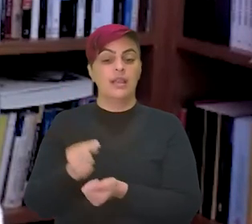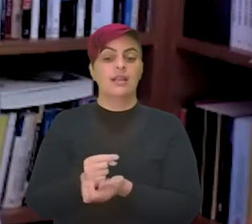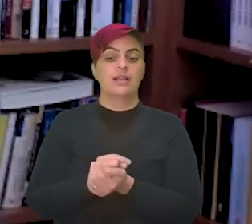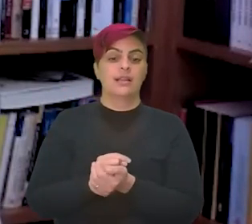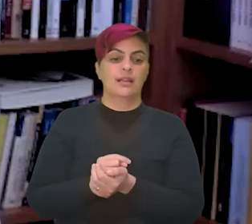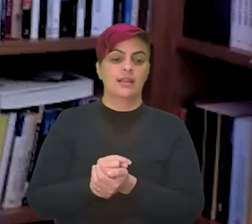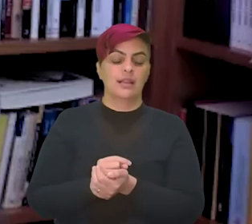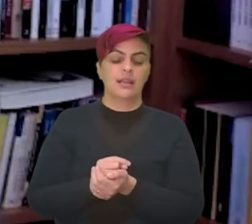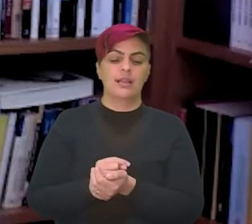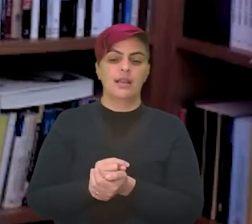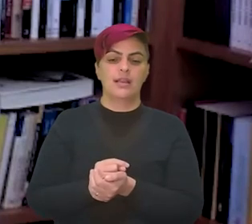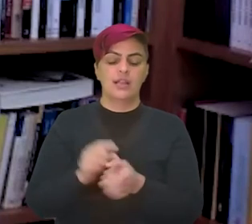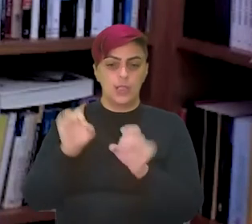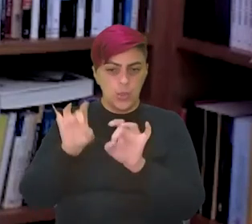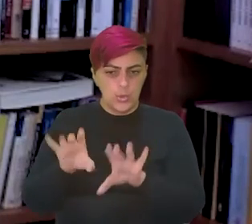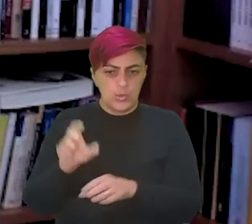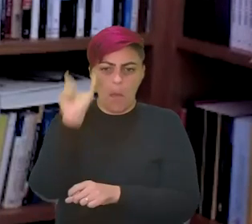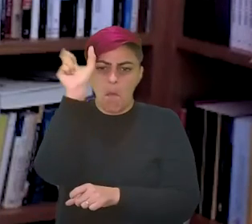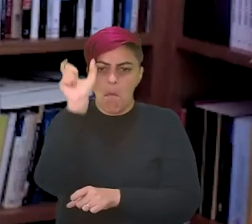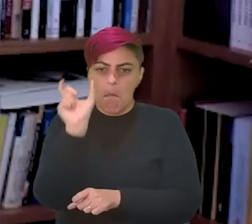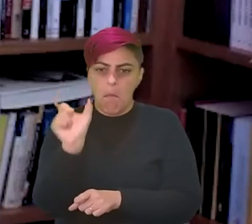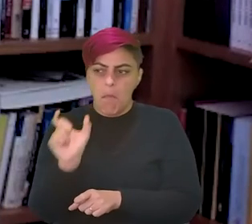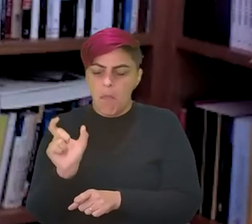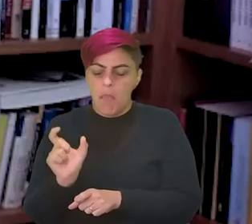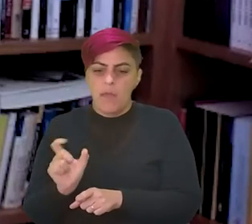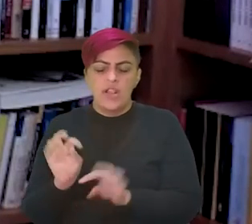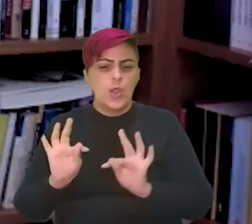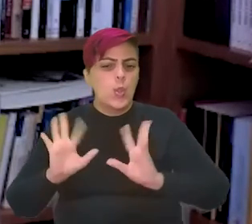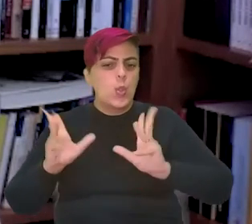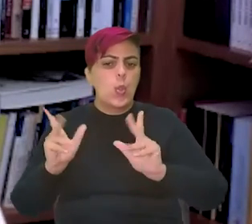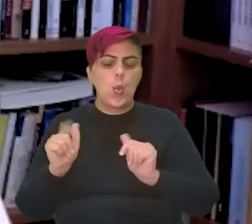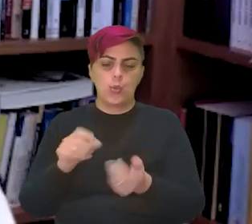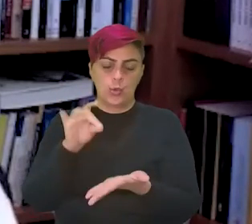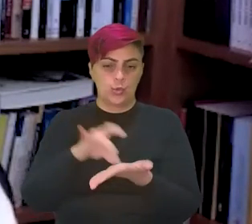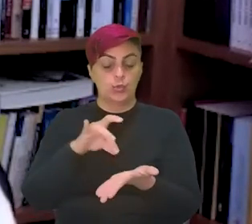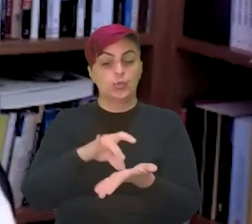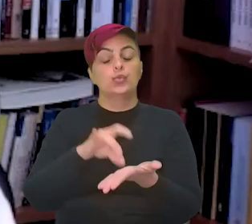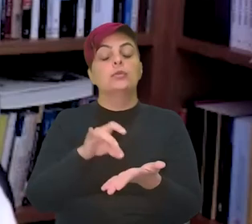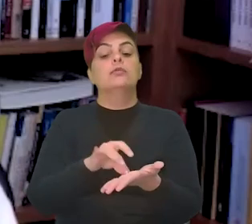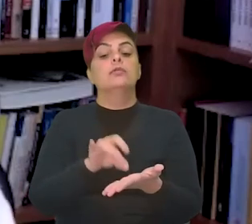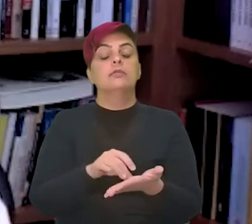manteve todos os termos, niggas, nigs, né?